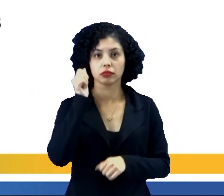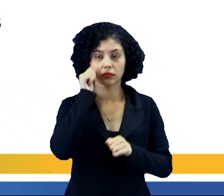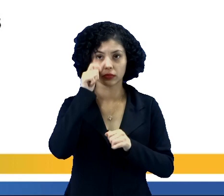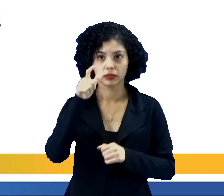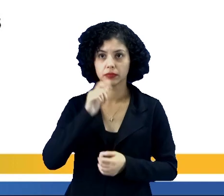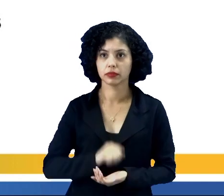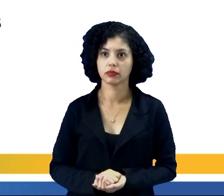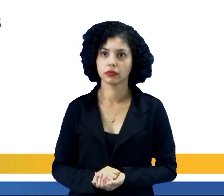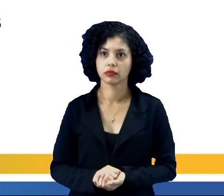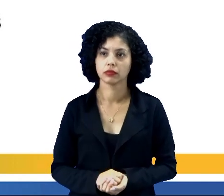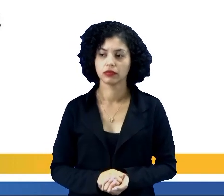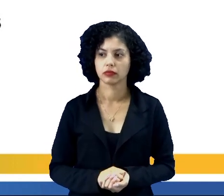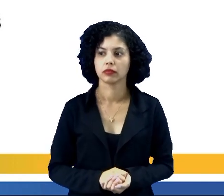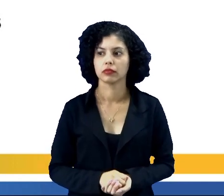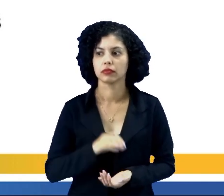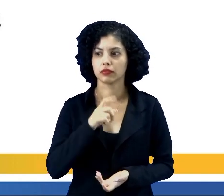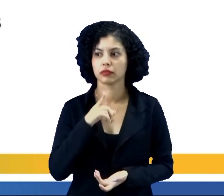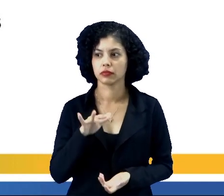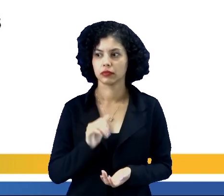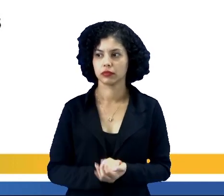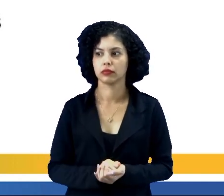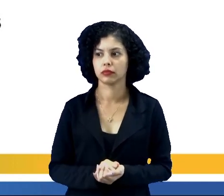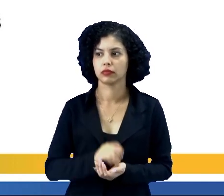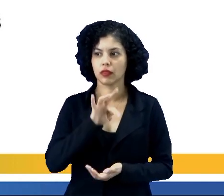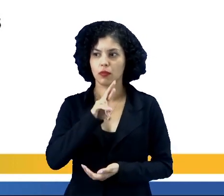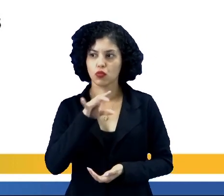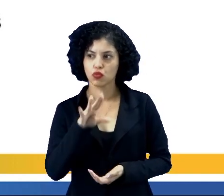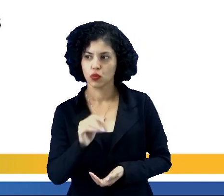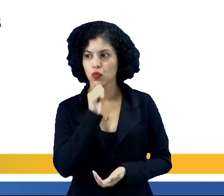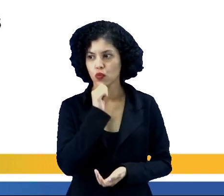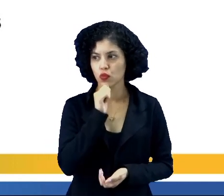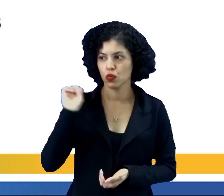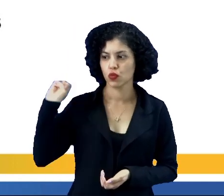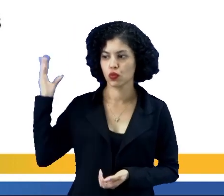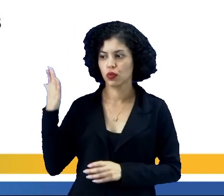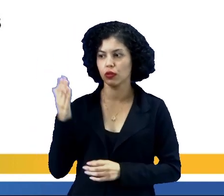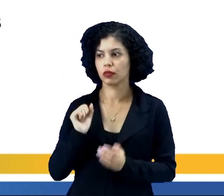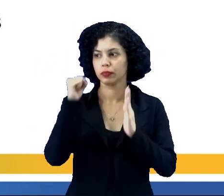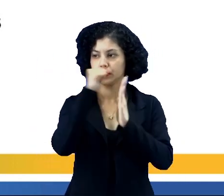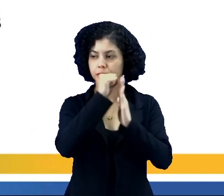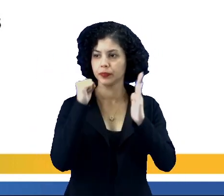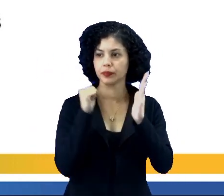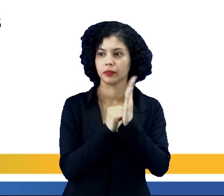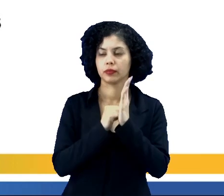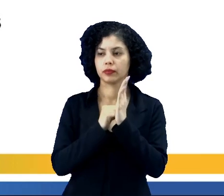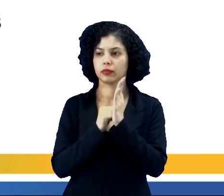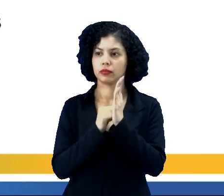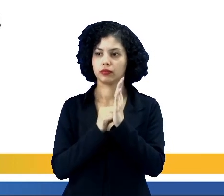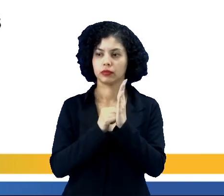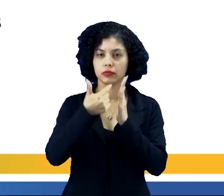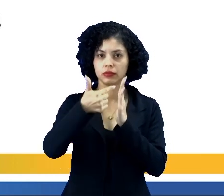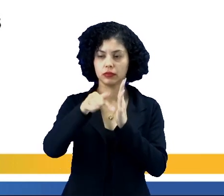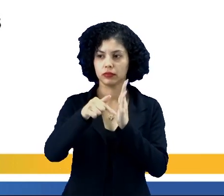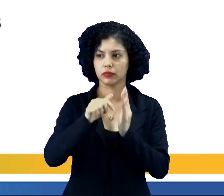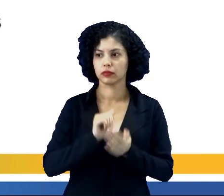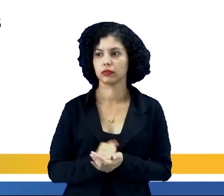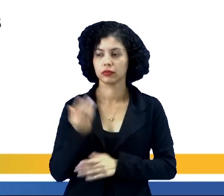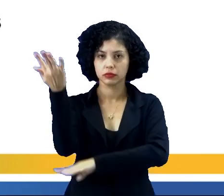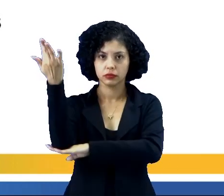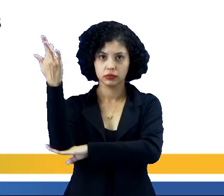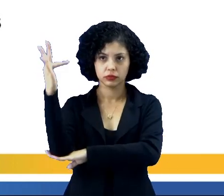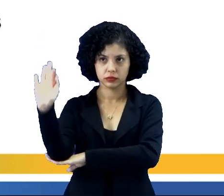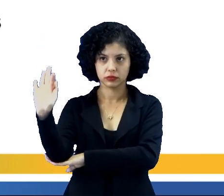atenção. O apogeu do absolutismo ocorreu em meados do século